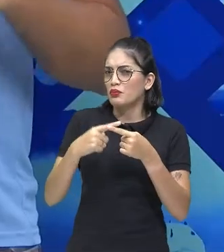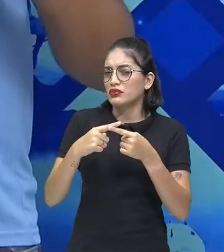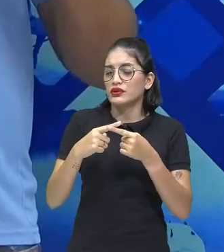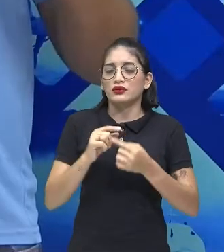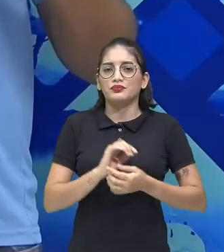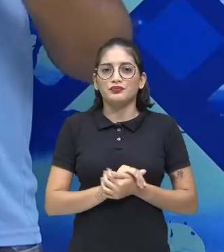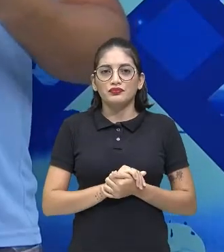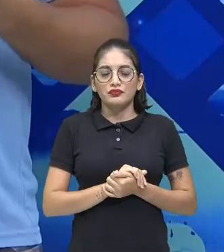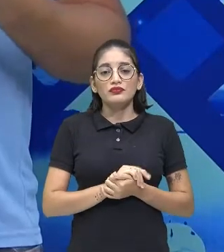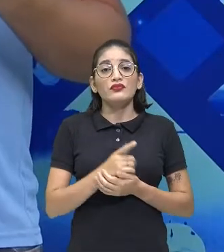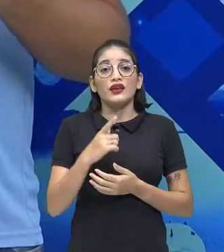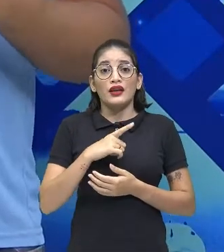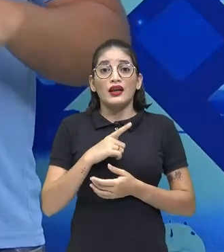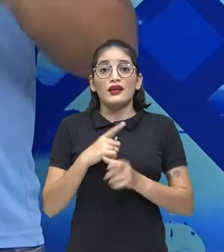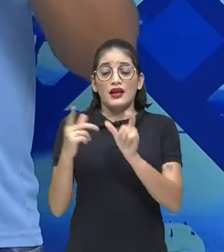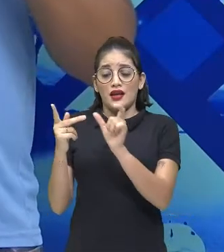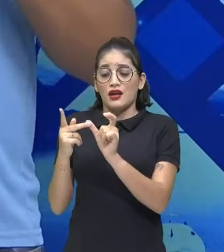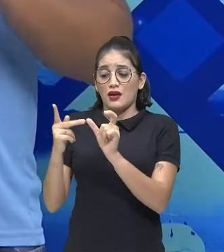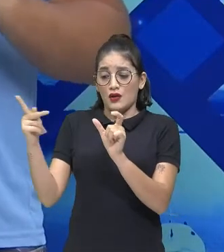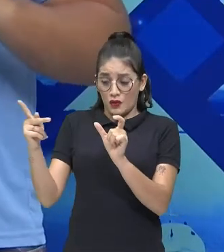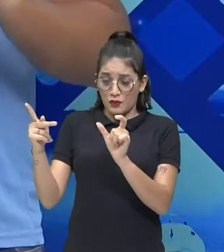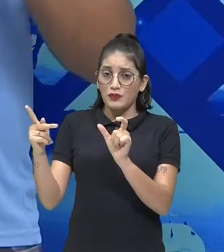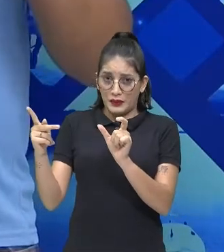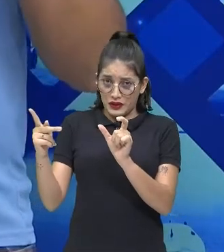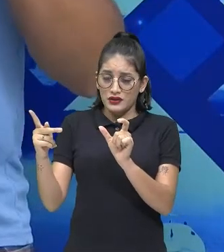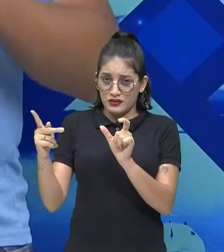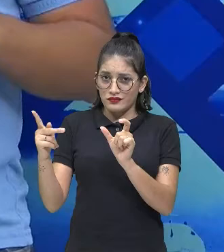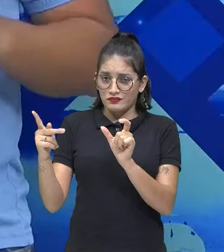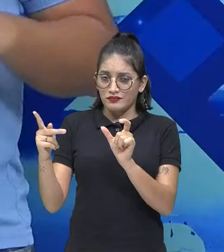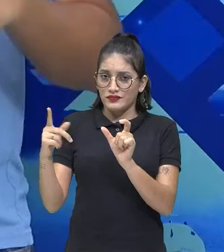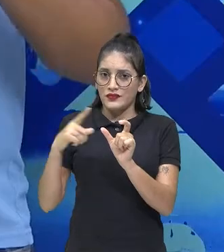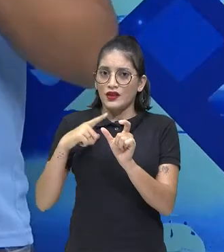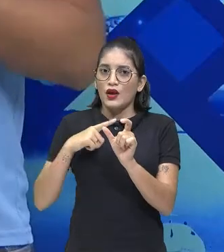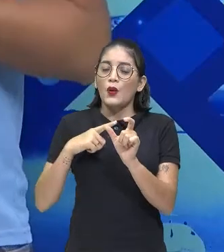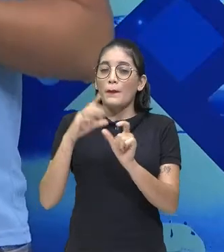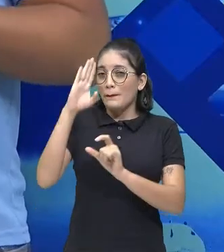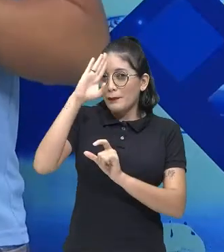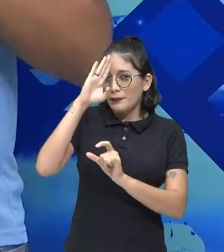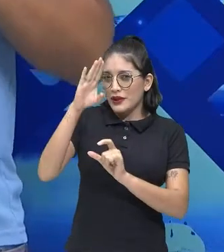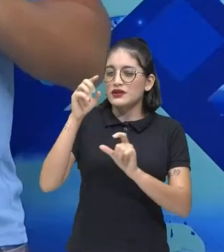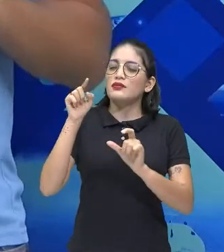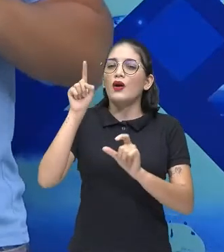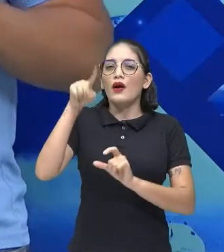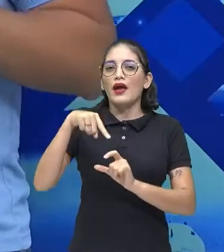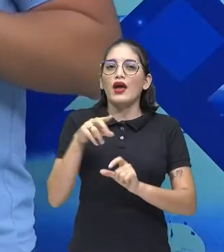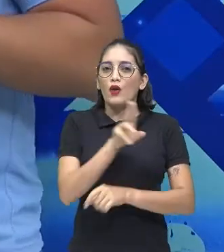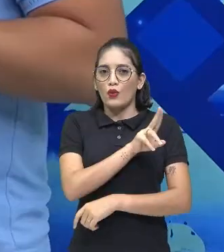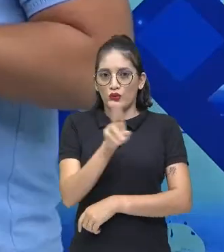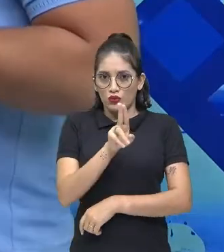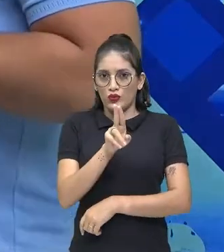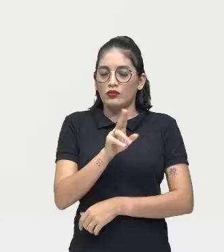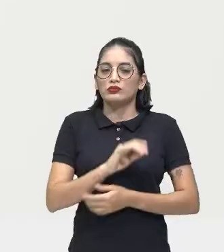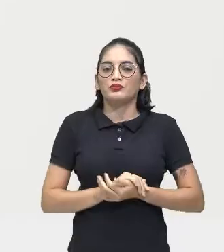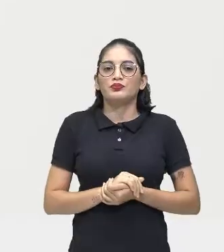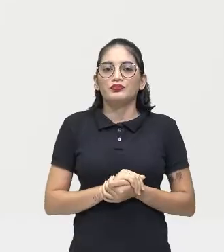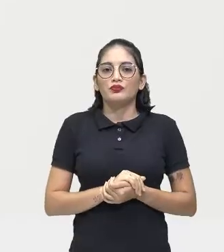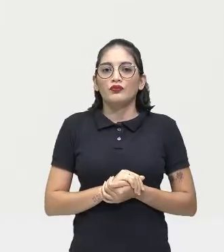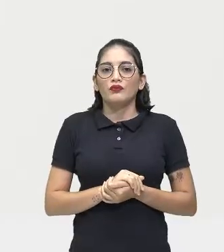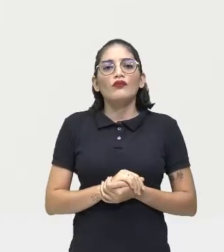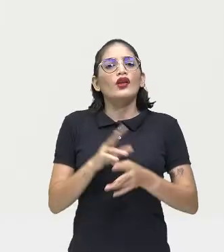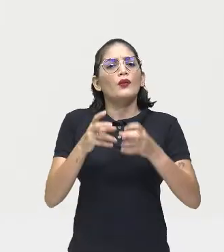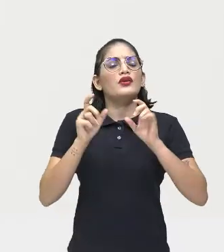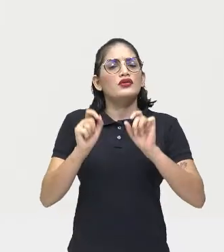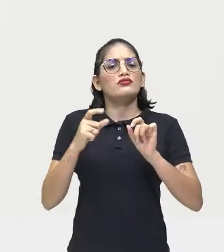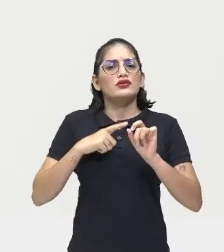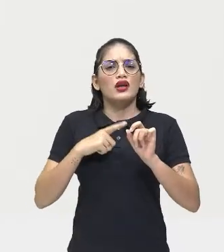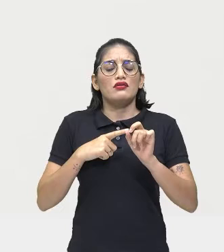vamos ter um predicado em que a base, ou seja, o núcleo, será um nome. Vamos já compreender bem. E perceba que é